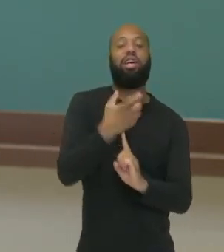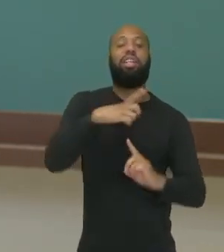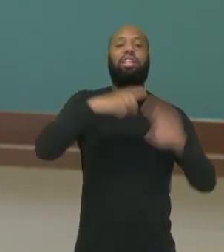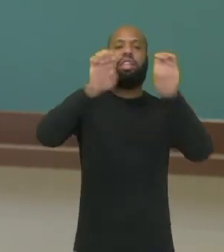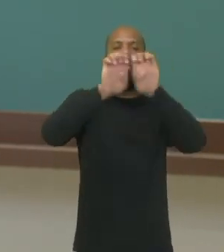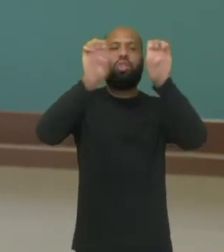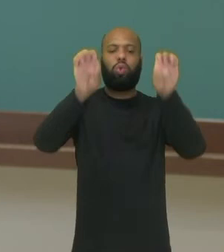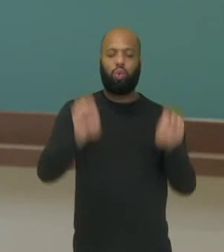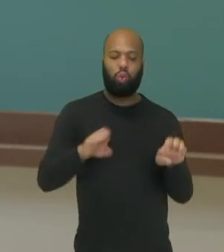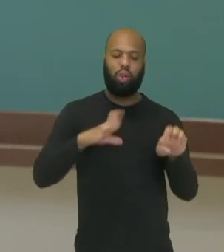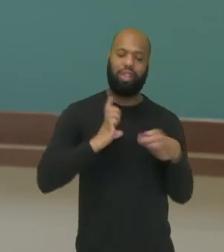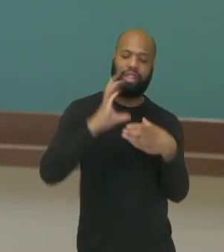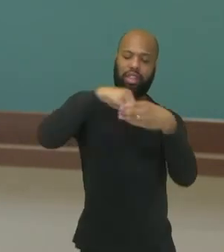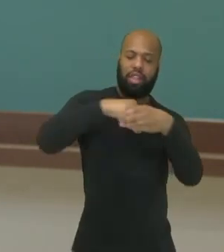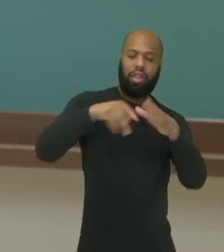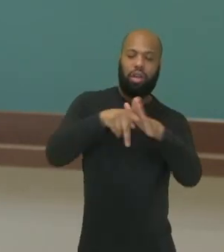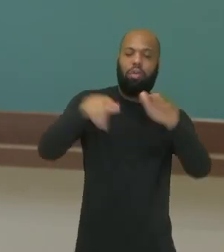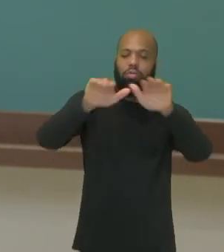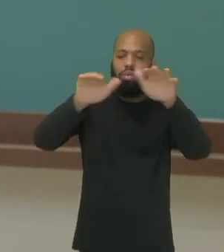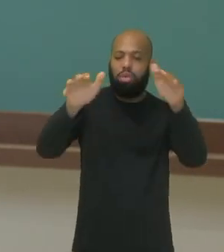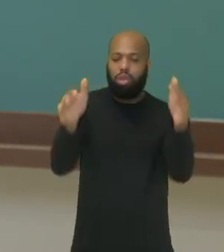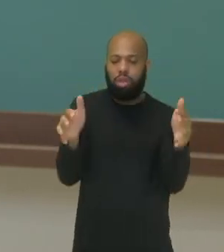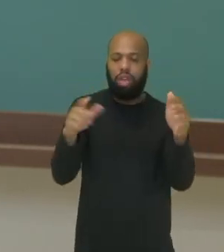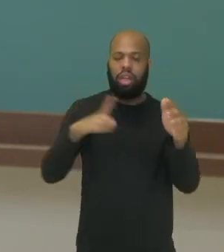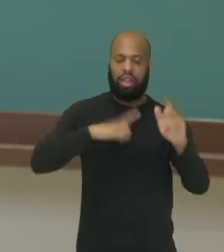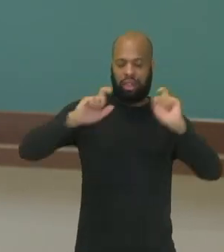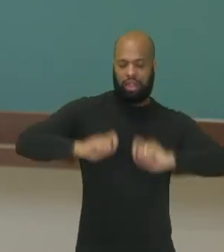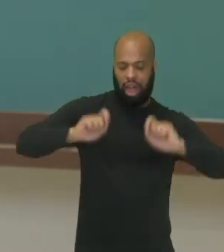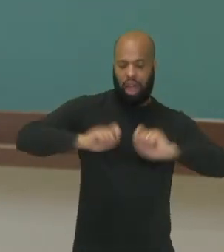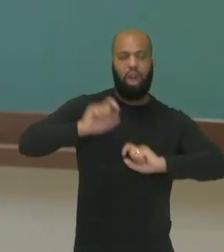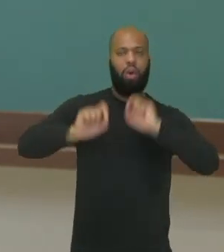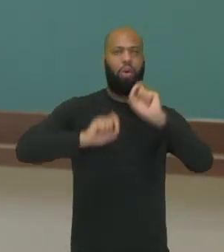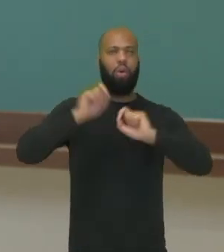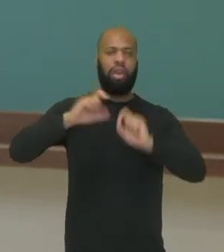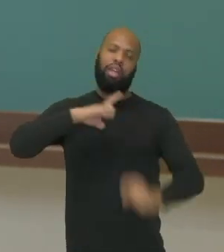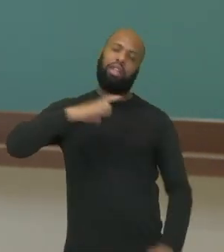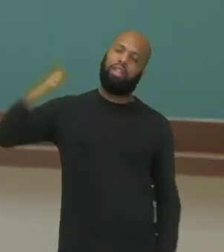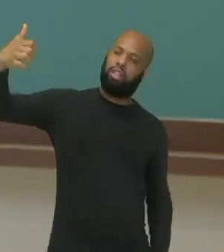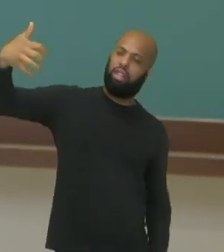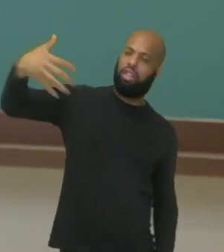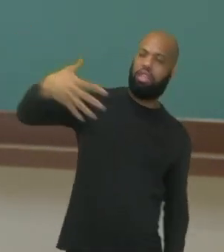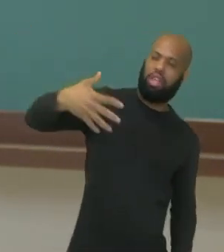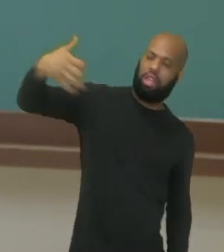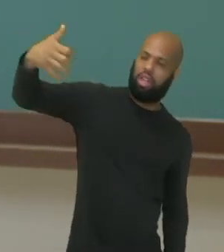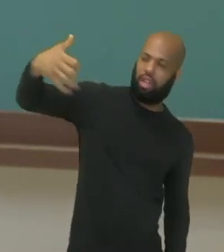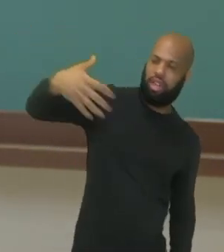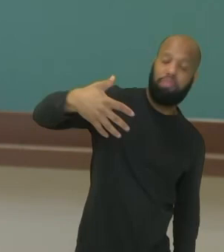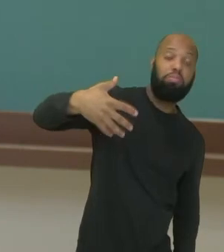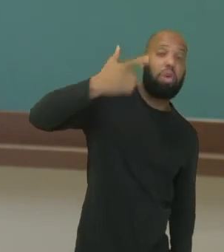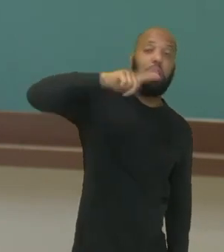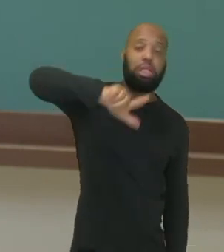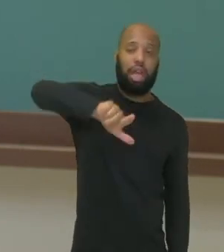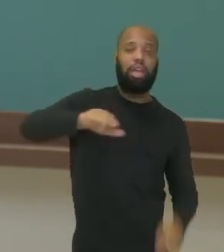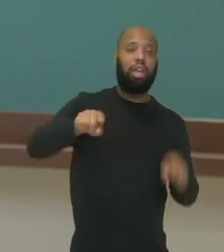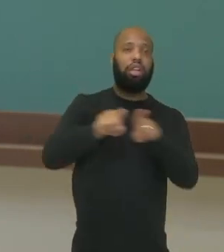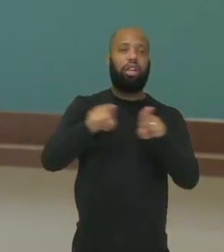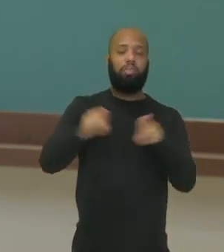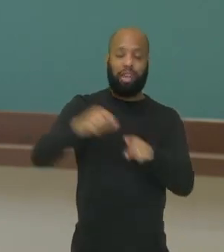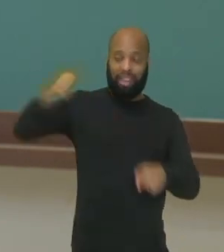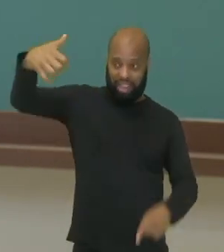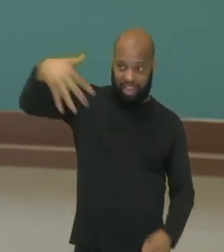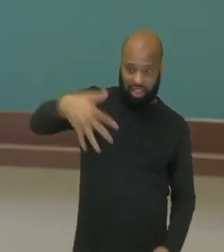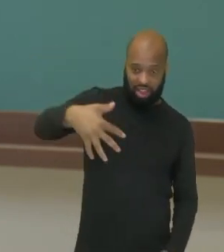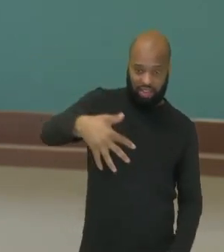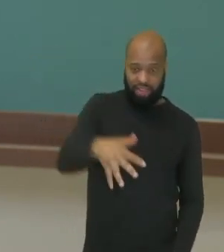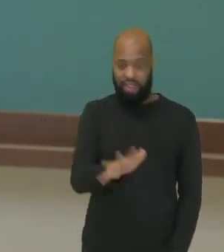a capacidade de permitir ali a passagem, né, da energia solar, como também de reter o